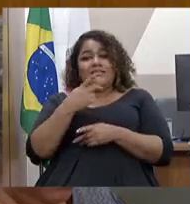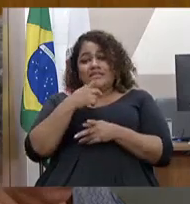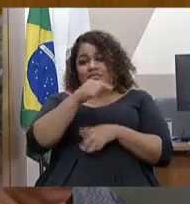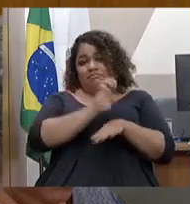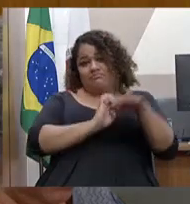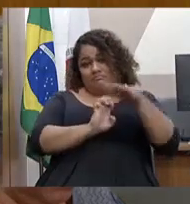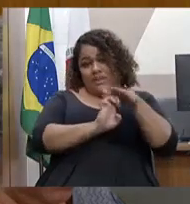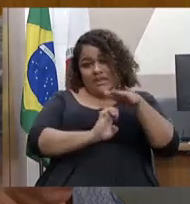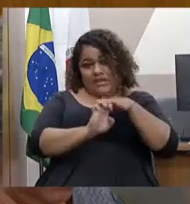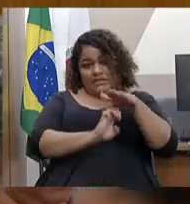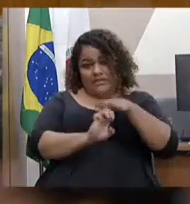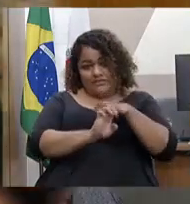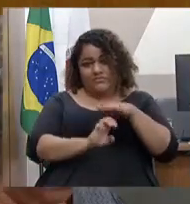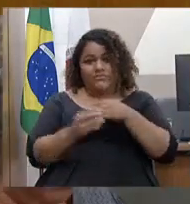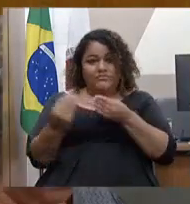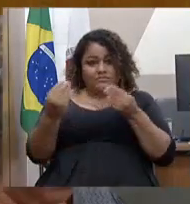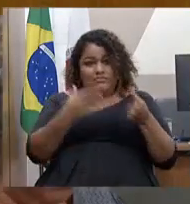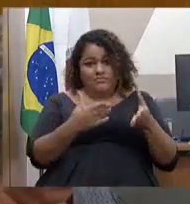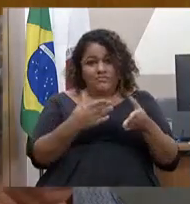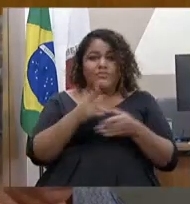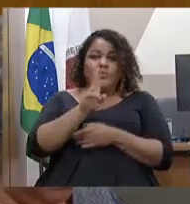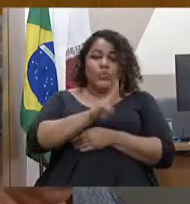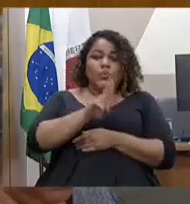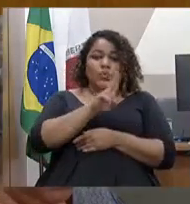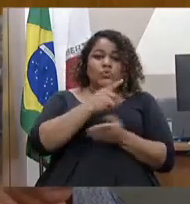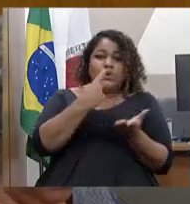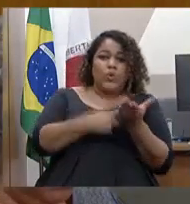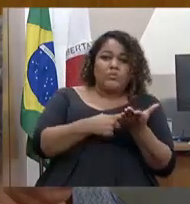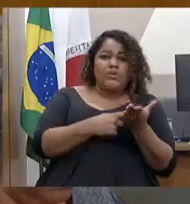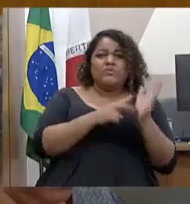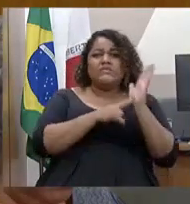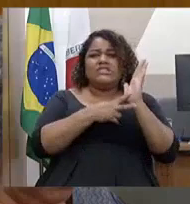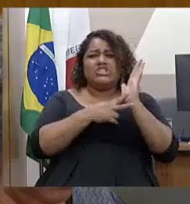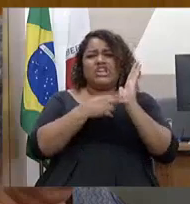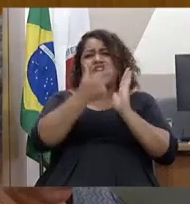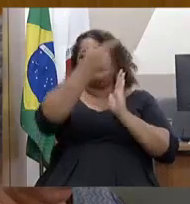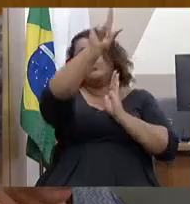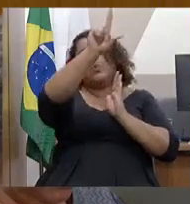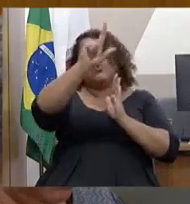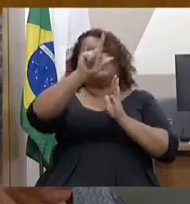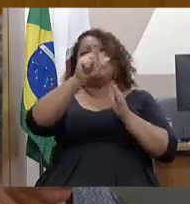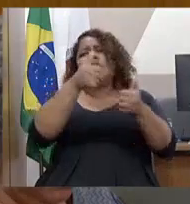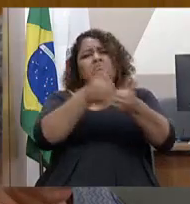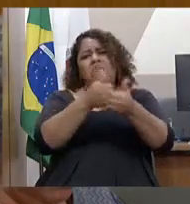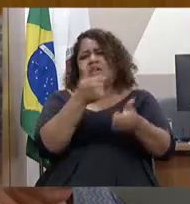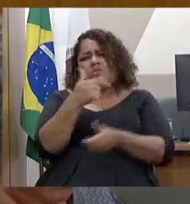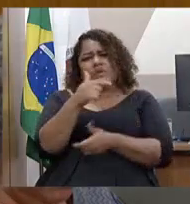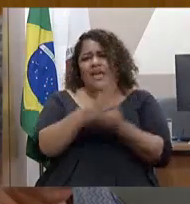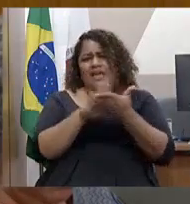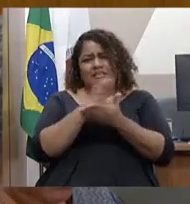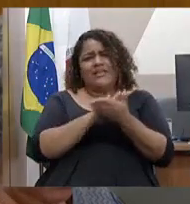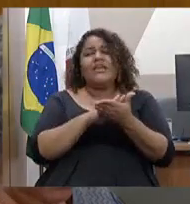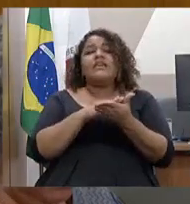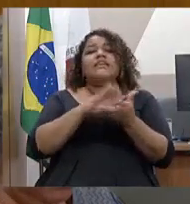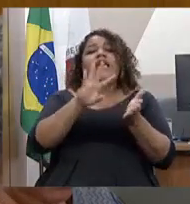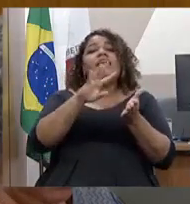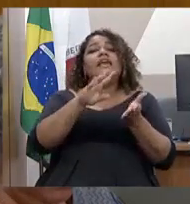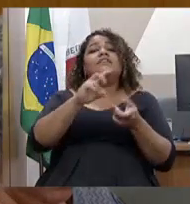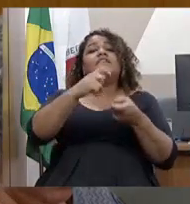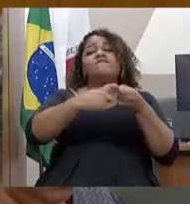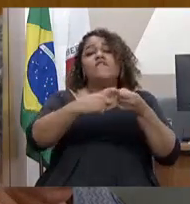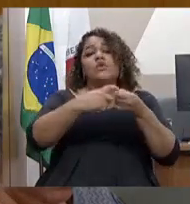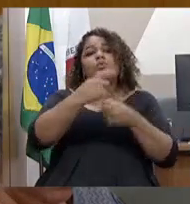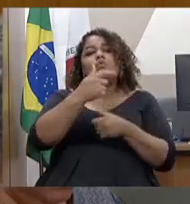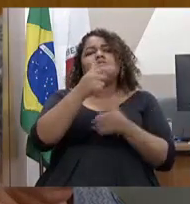empresas prestadoras usam a convenção com sindicato que nem lá perto é esse Sindicato não tem como fiscalizar quando a gente vai